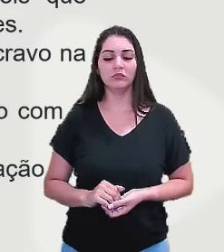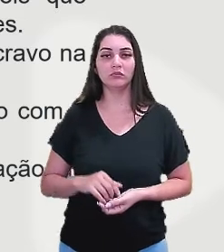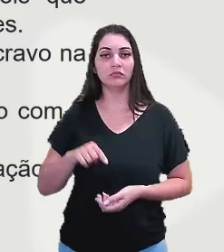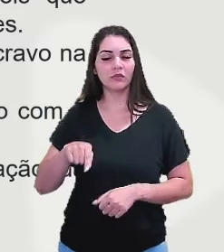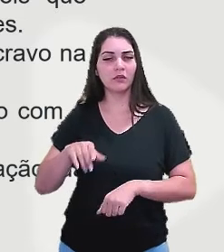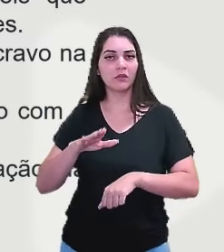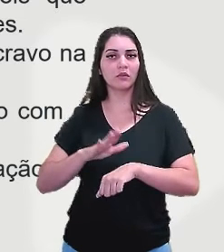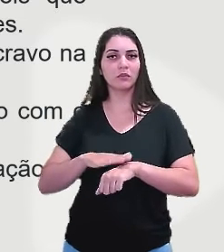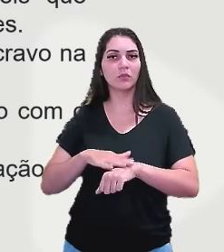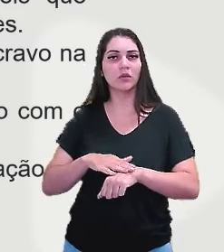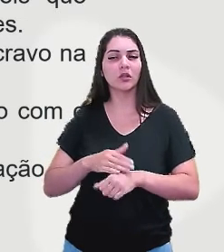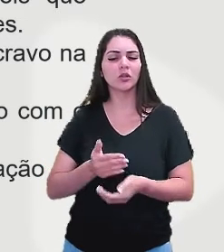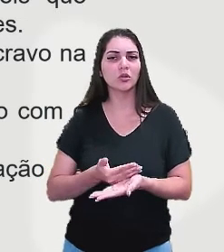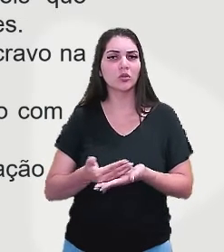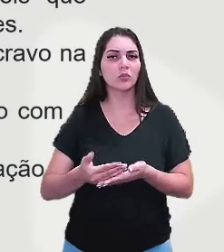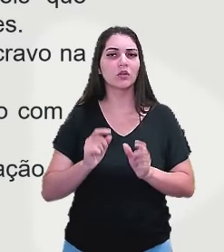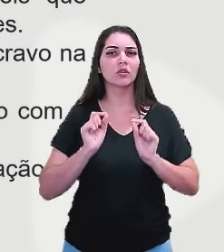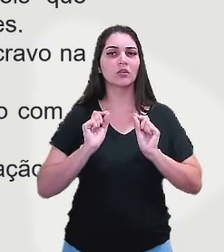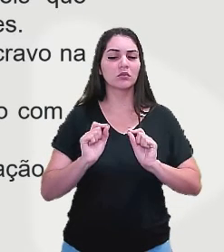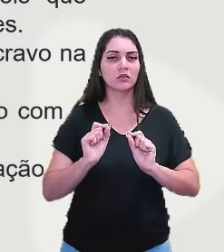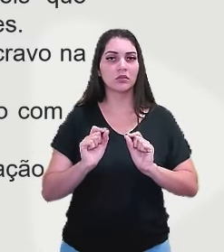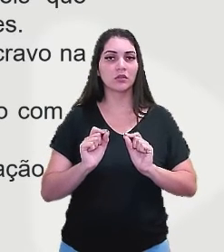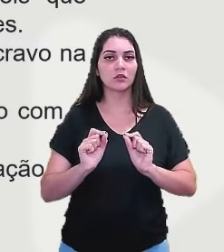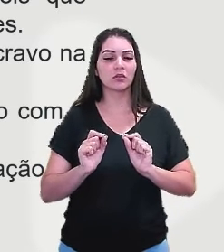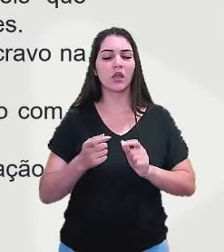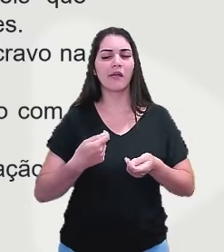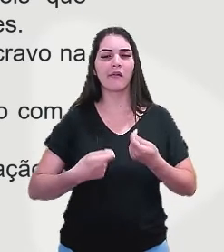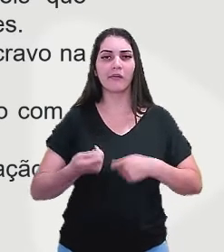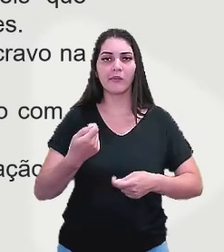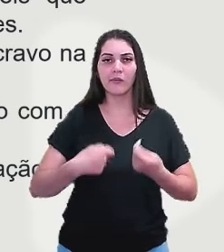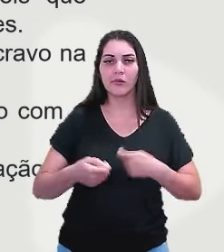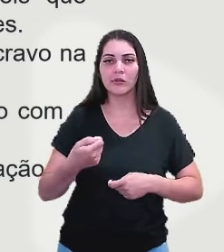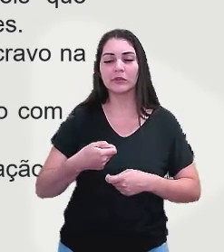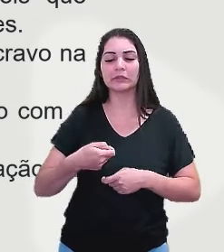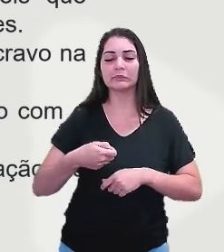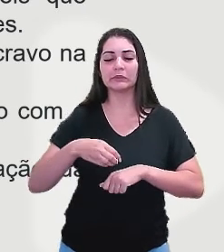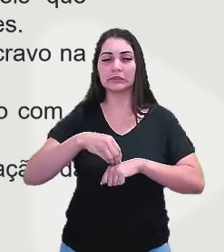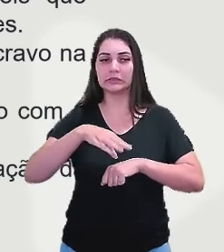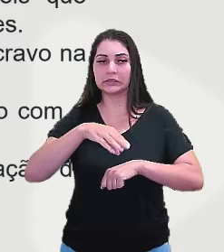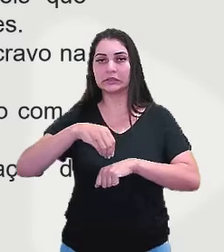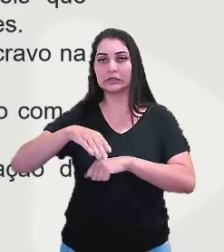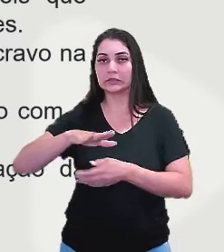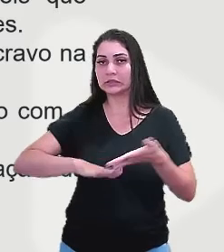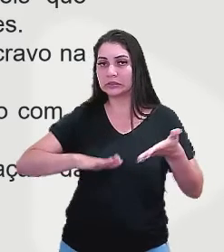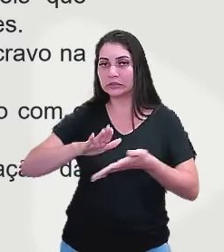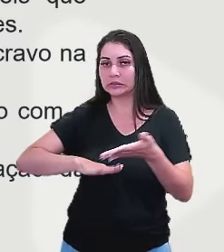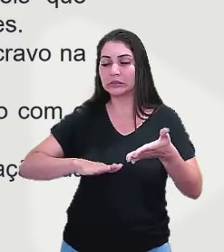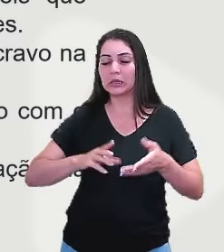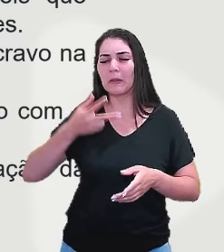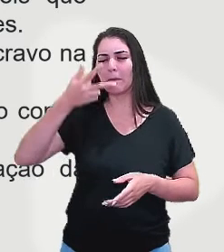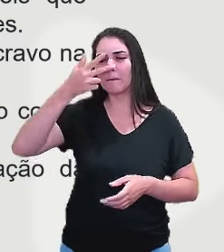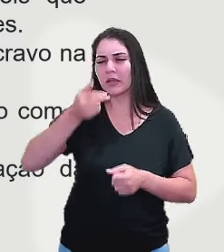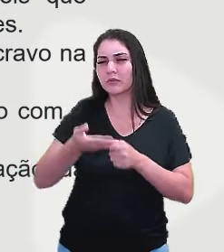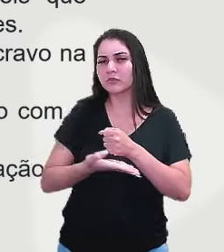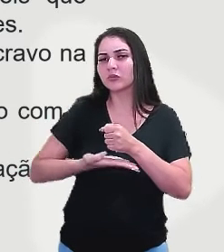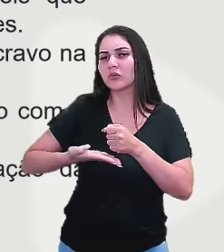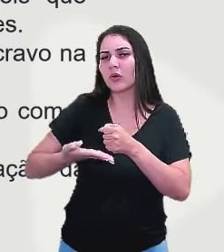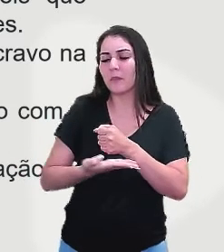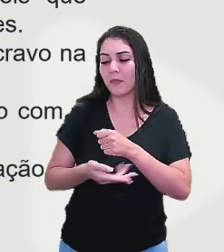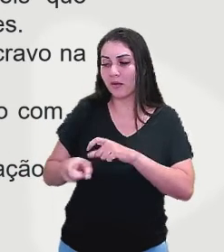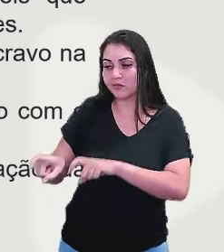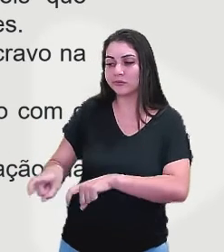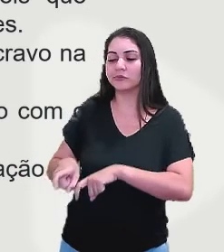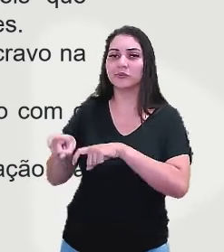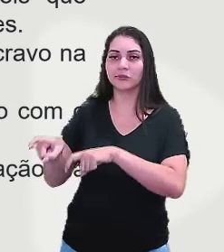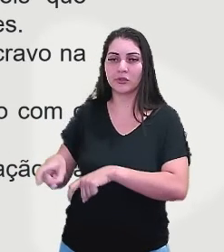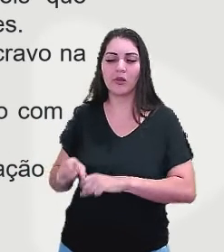nesse momento, que começa a ser uma economia de exportação, mesmo com sua base sendo rural, porque